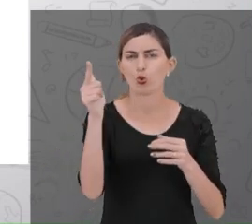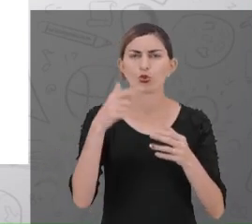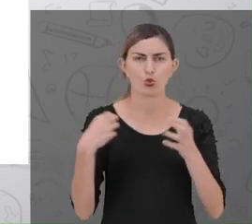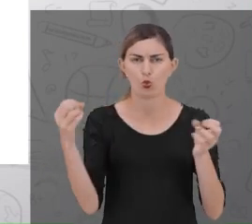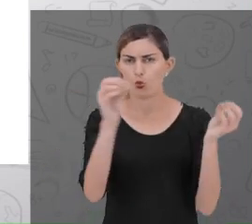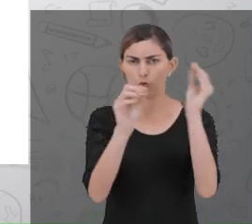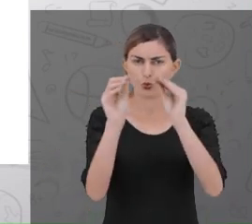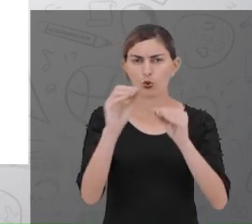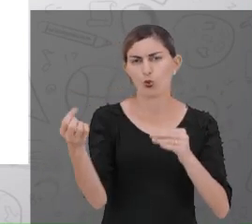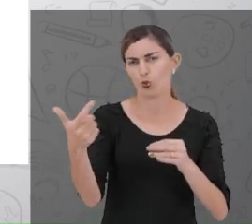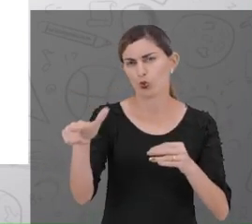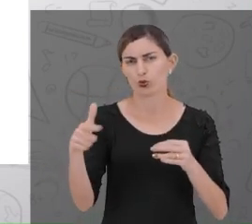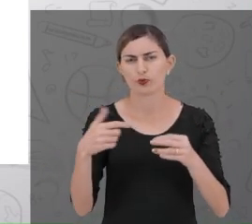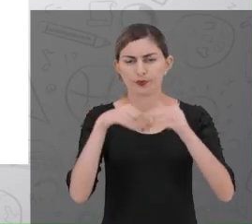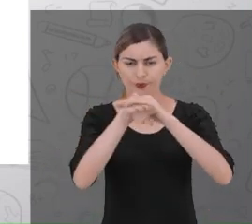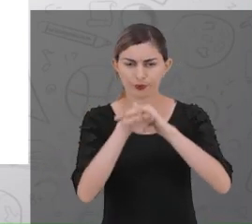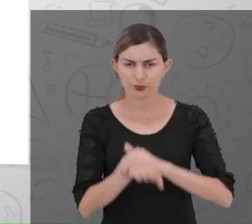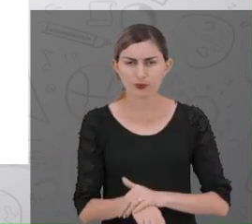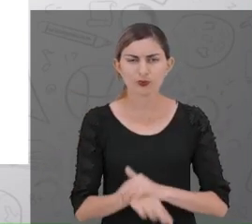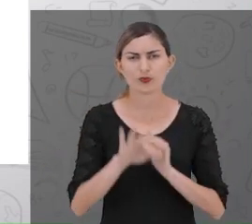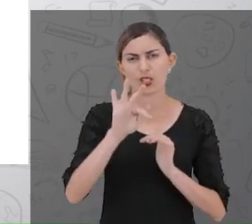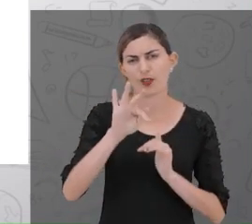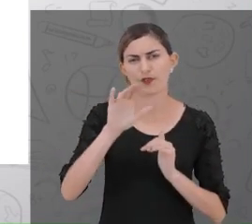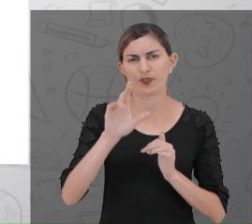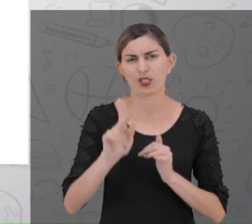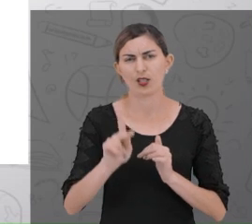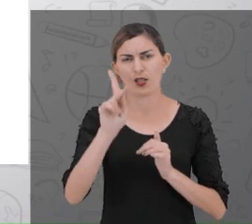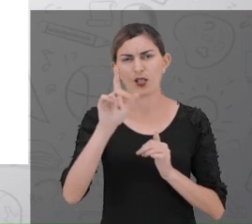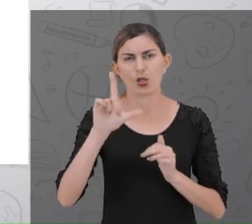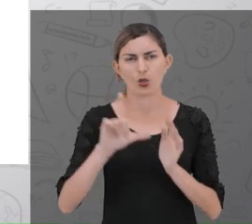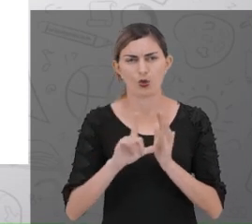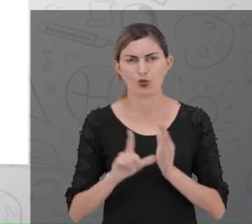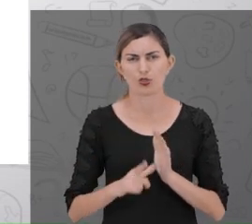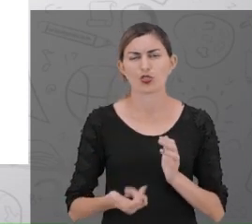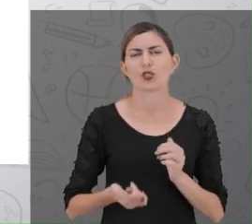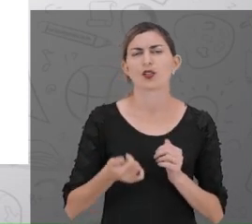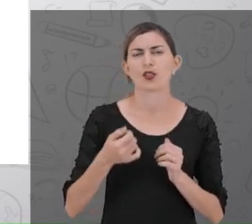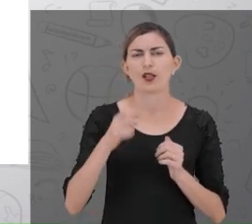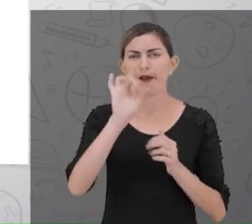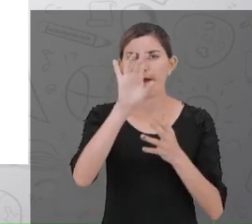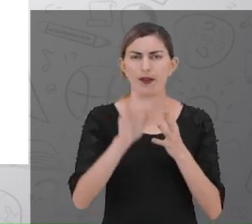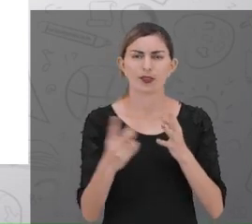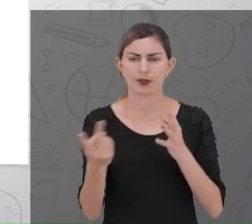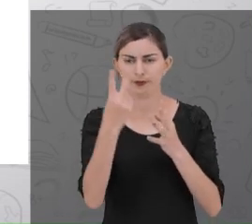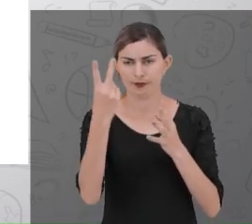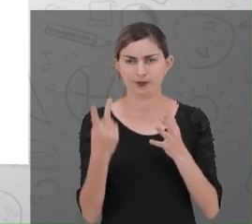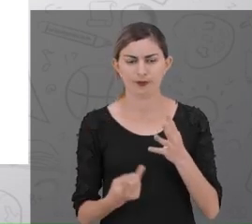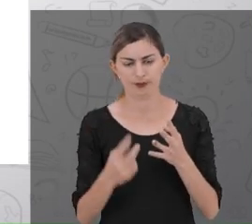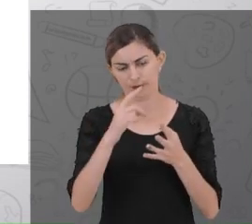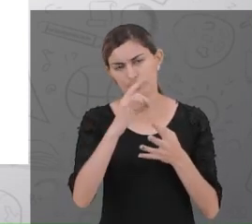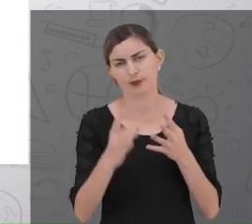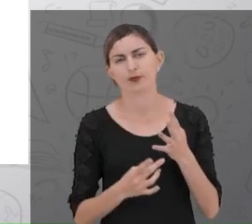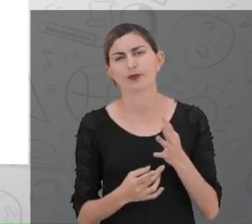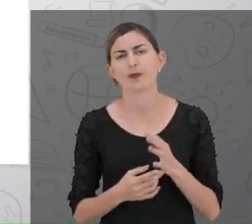outros atributos aí, que são unidade armazenada, FK loja e valor da unidade, para cada